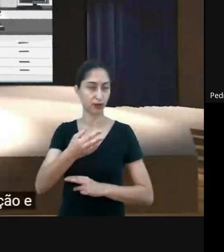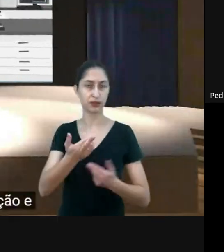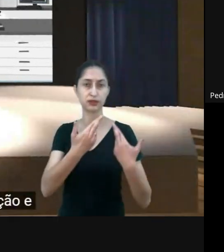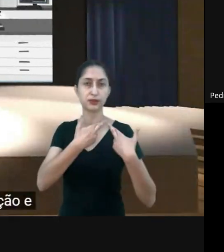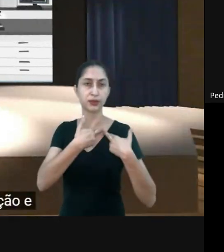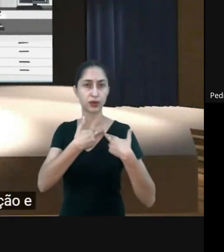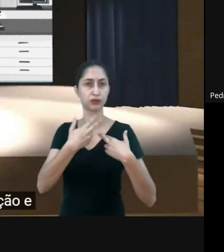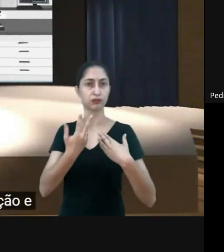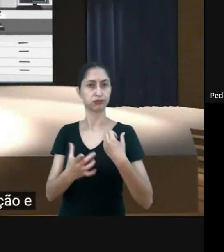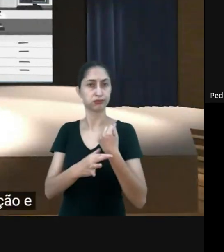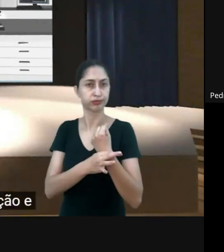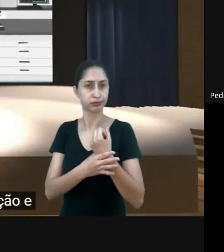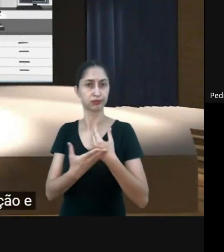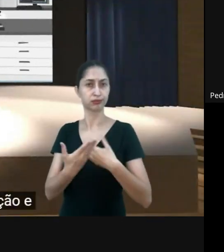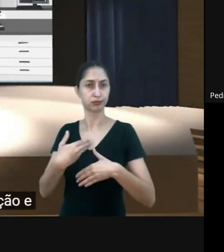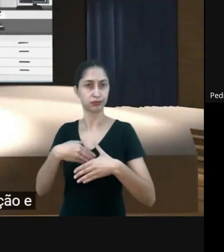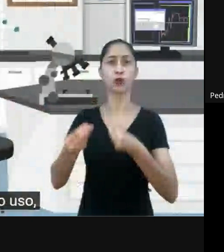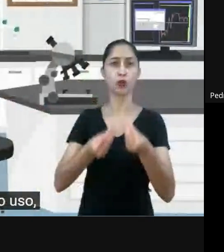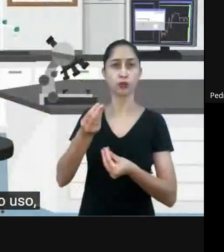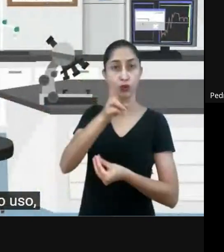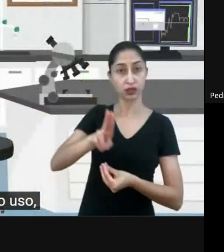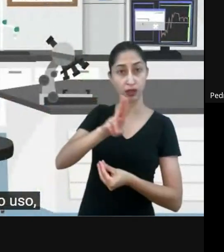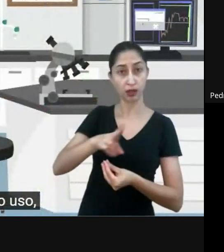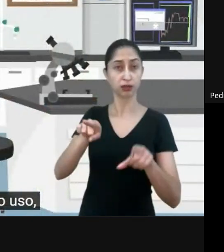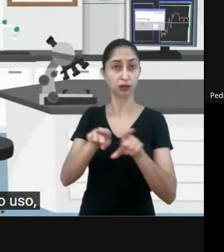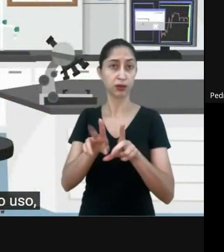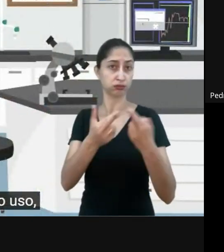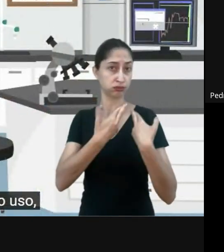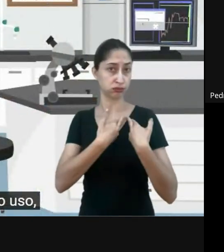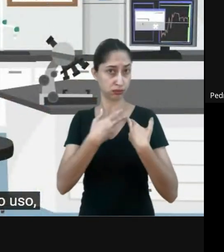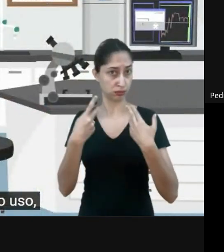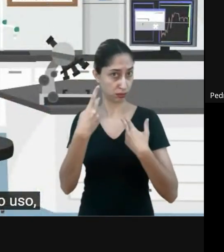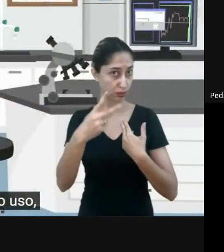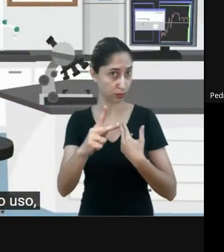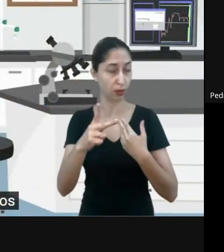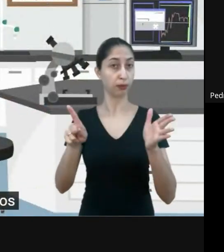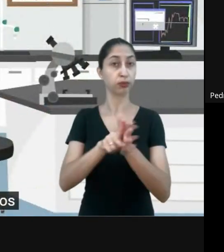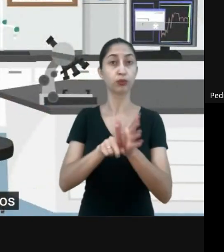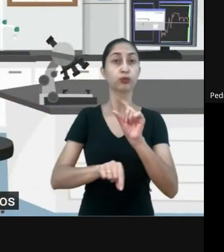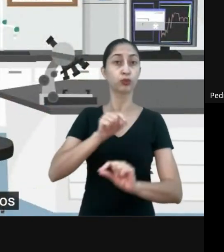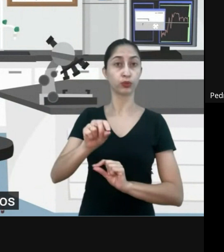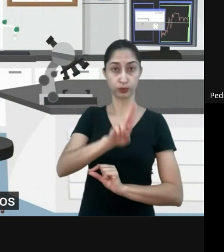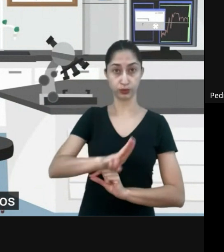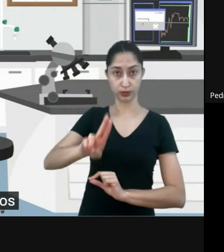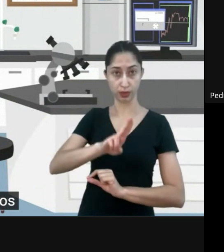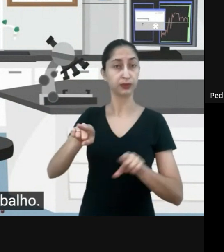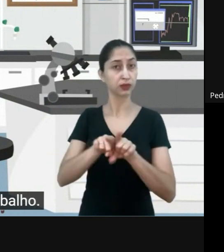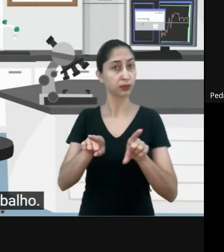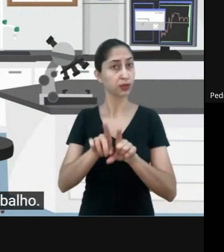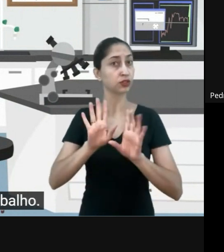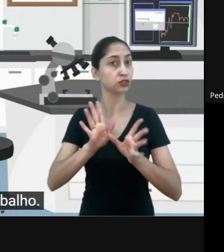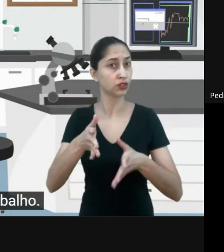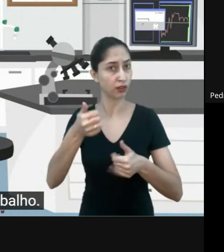Uso adequado, guarda, conservação e suas responsabilidades quanto ao uso. Também já analisamos os riscos